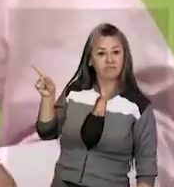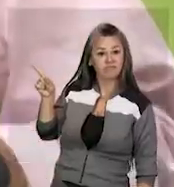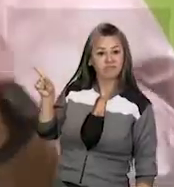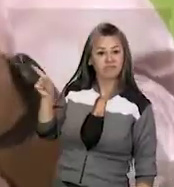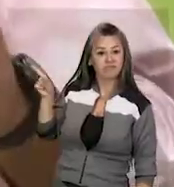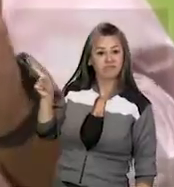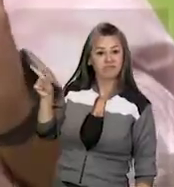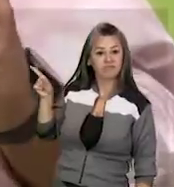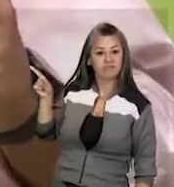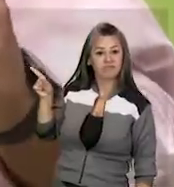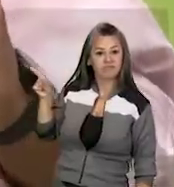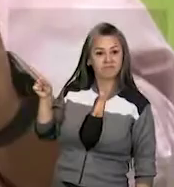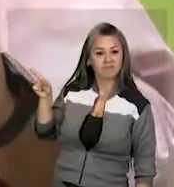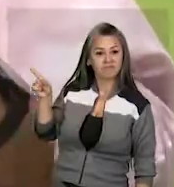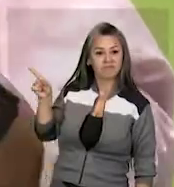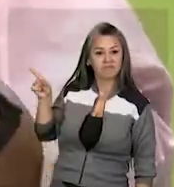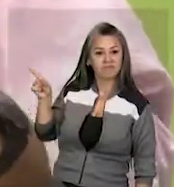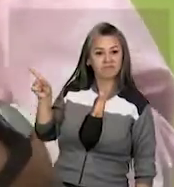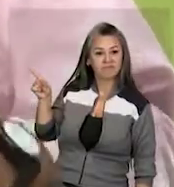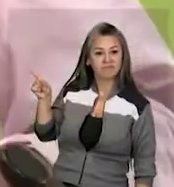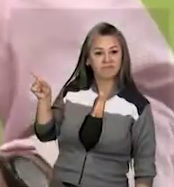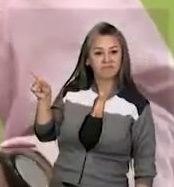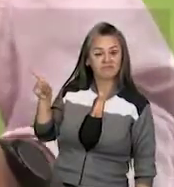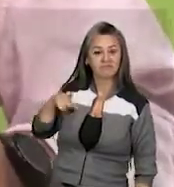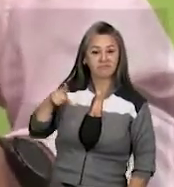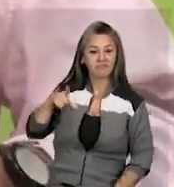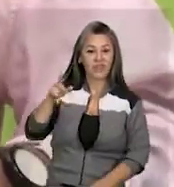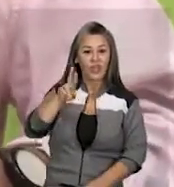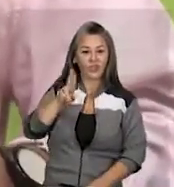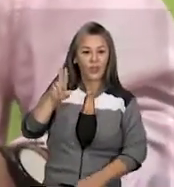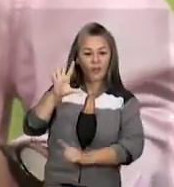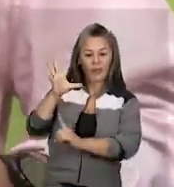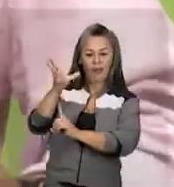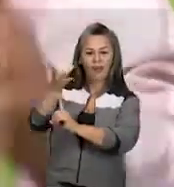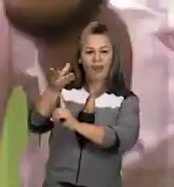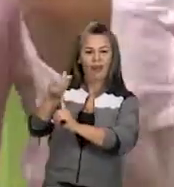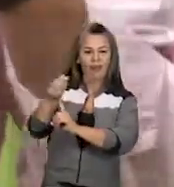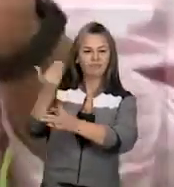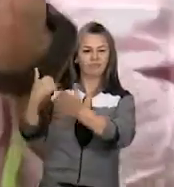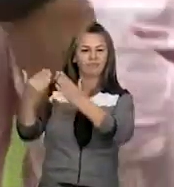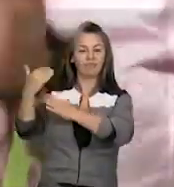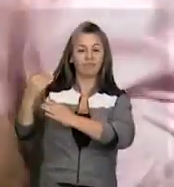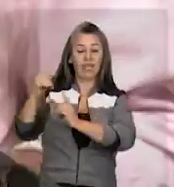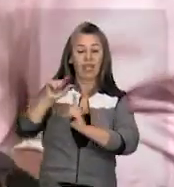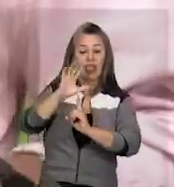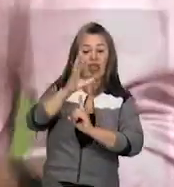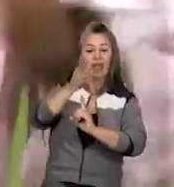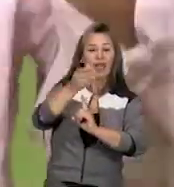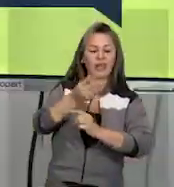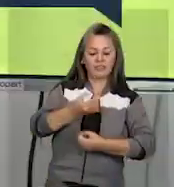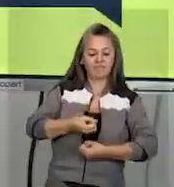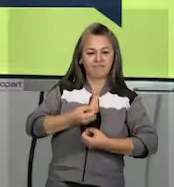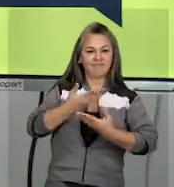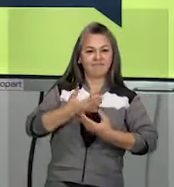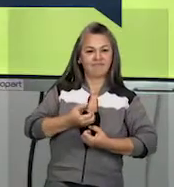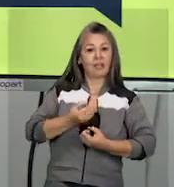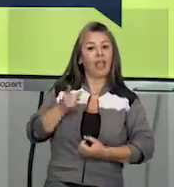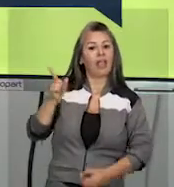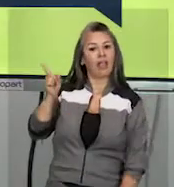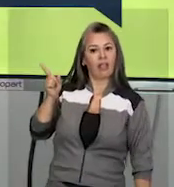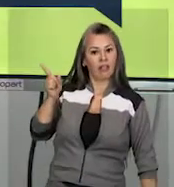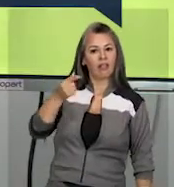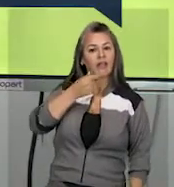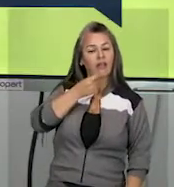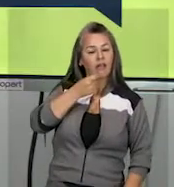grego. Ele escreveu um livro importante, A Arte Retórica e a Arte Poética, porque foi ele quem primeiro categorizou os